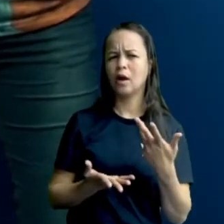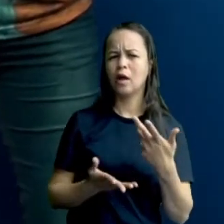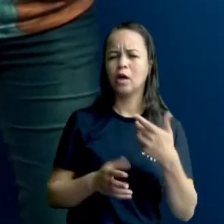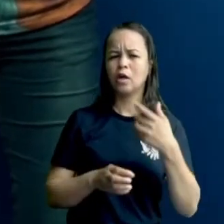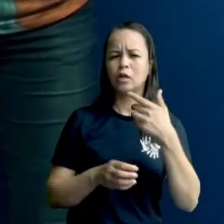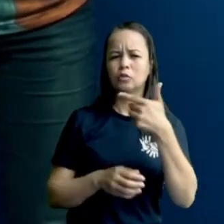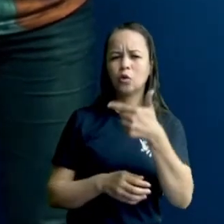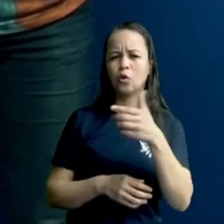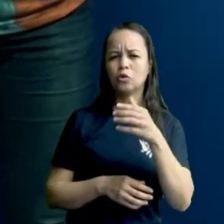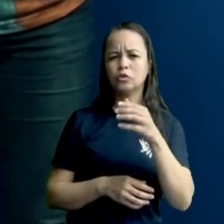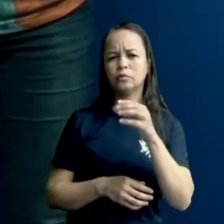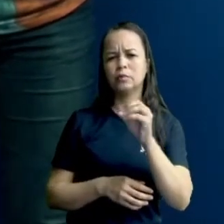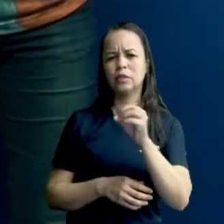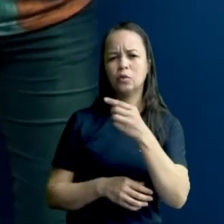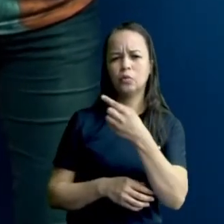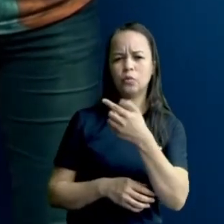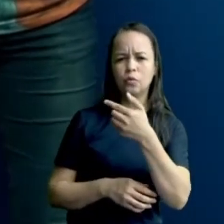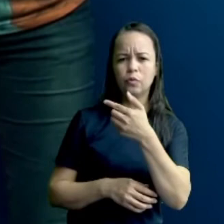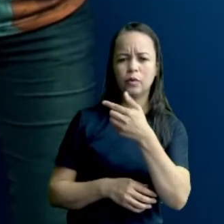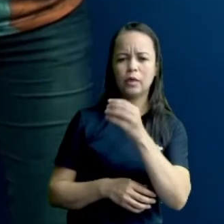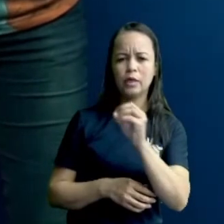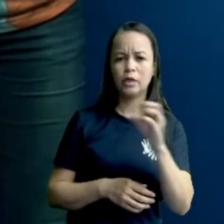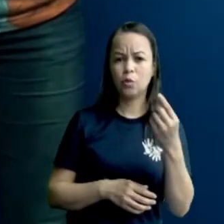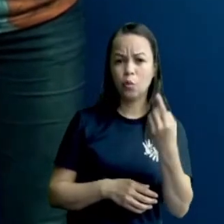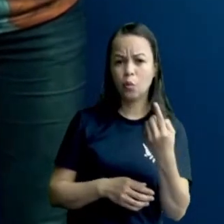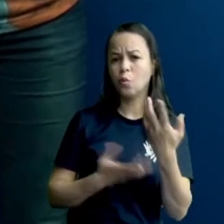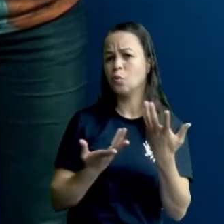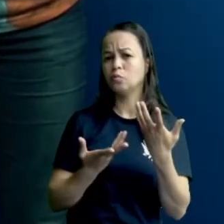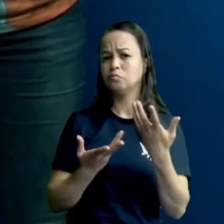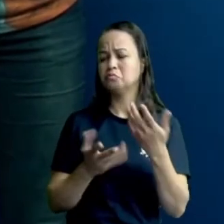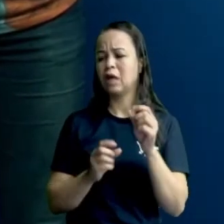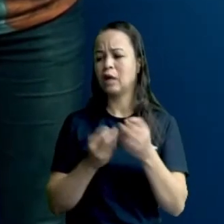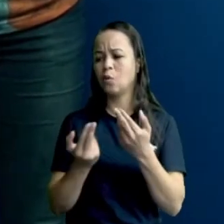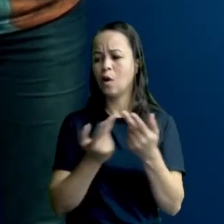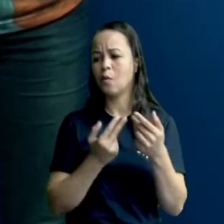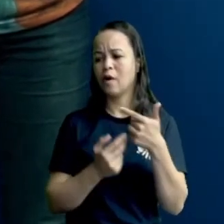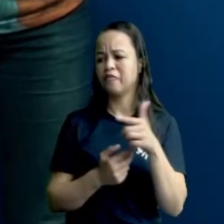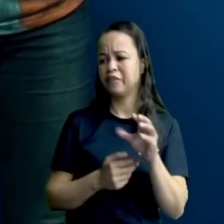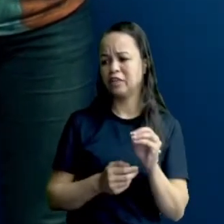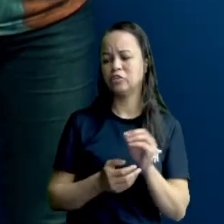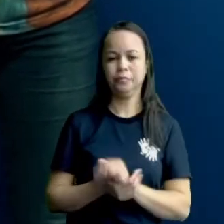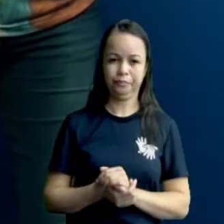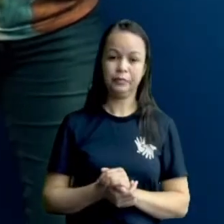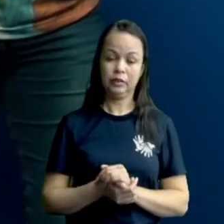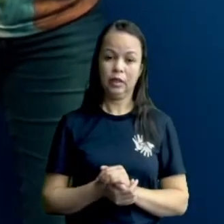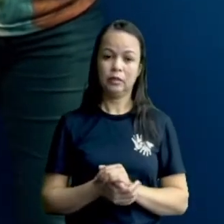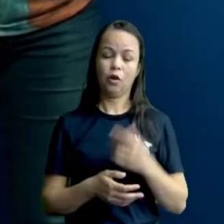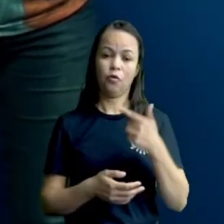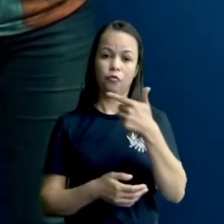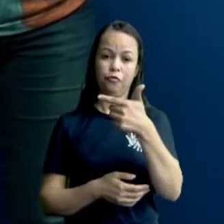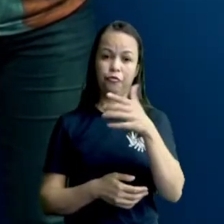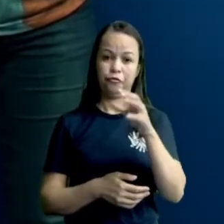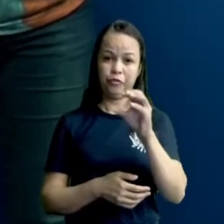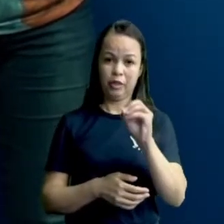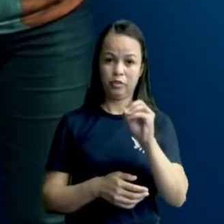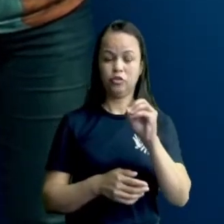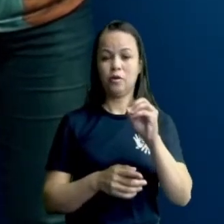início. Como é que eu faço essa representação? Essa representação eu vou fazer da seguinte forma. 20 mais